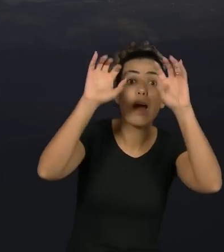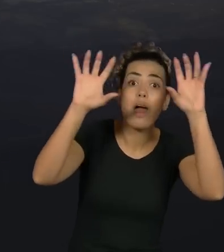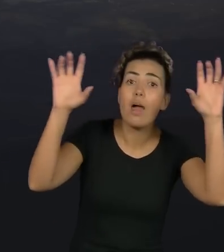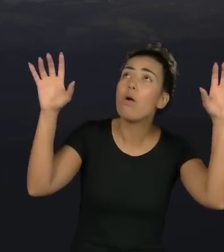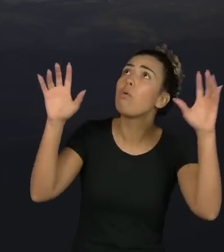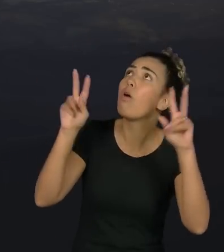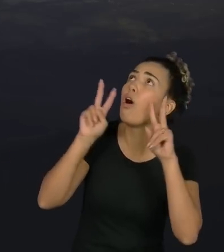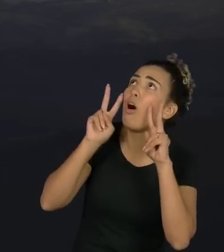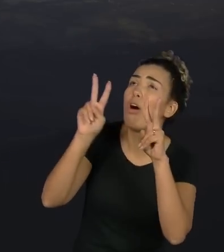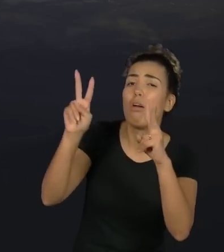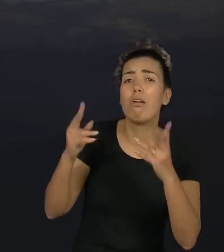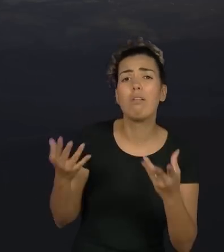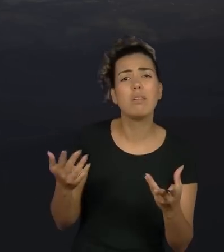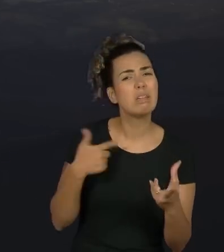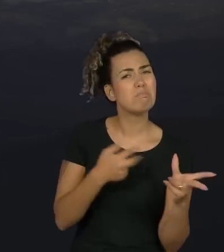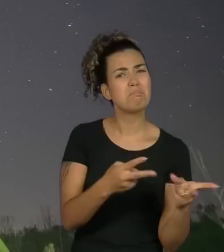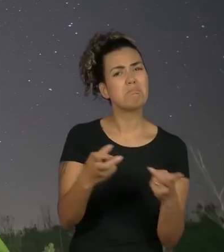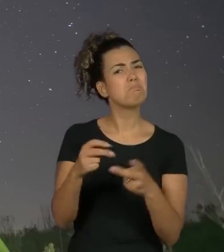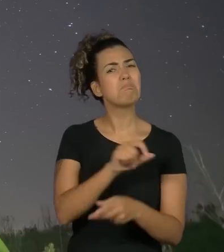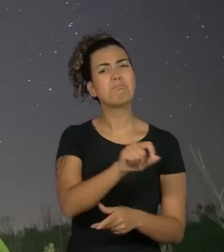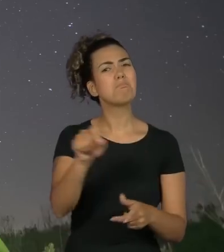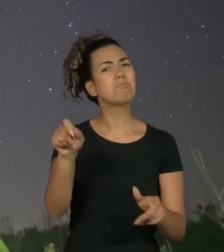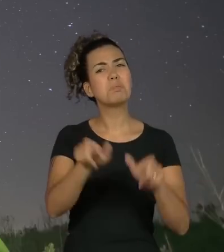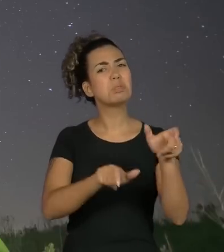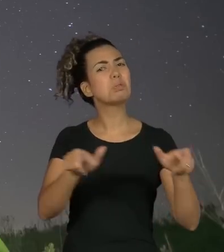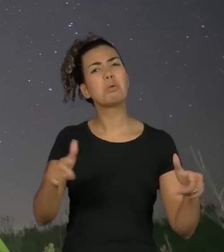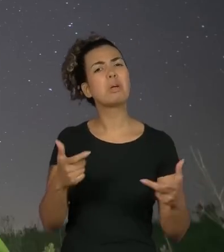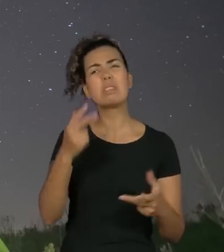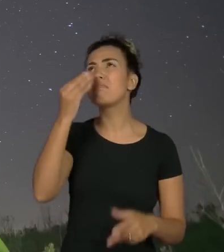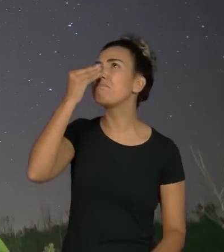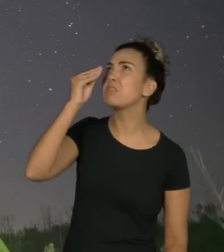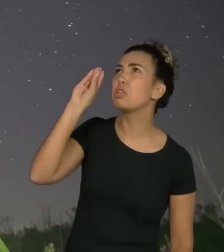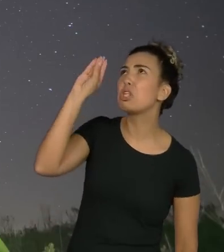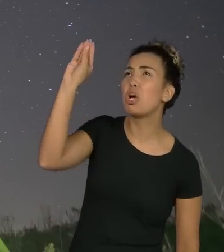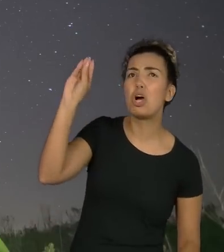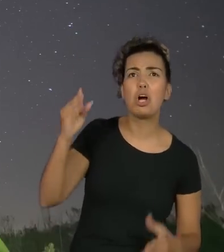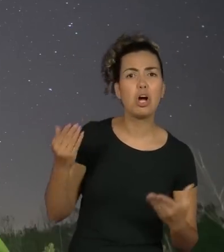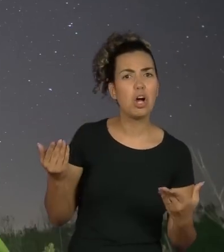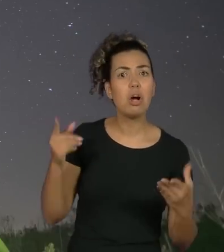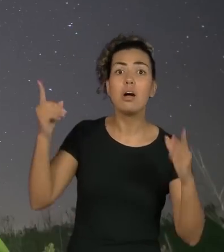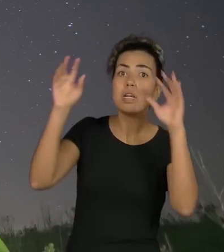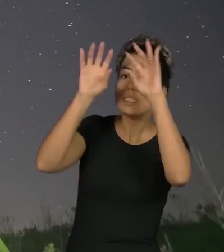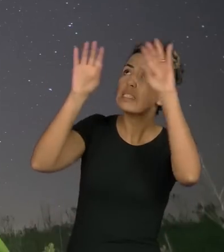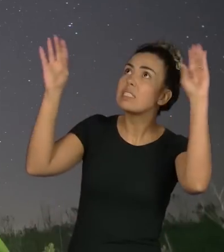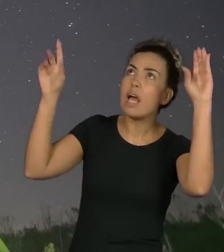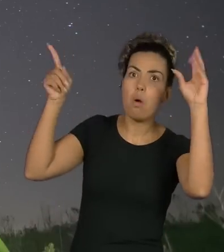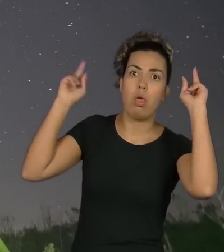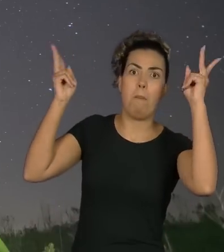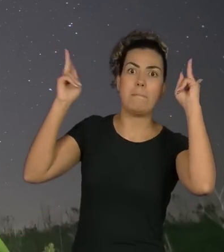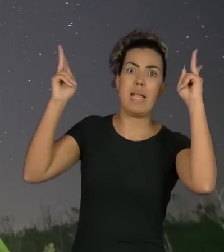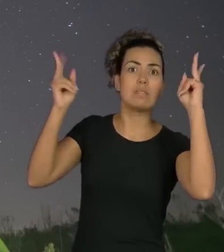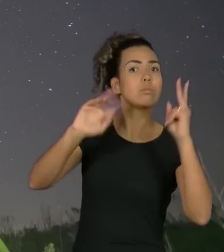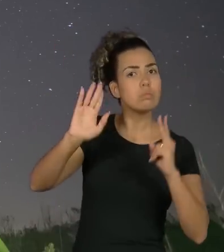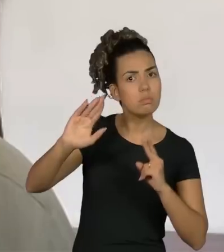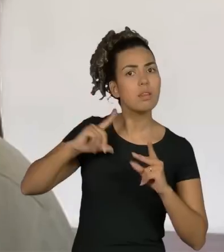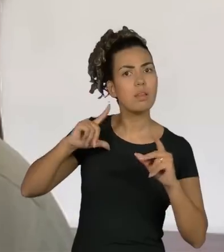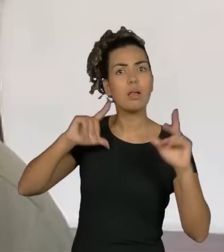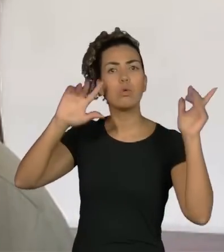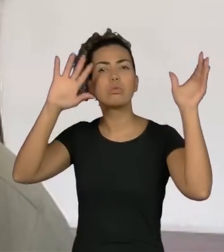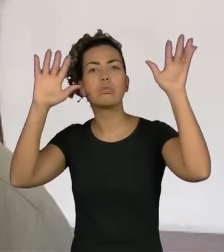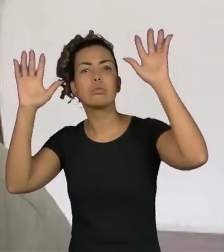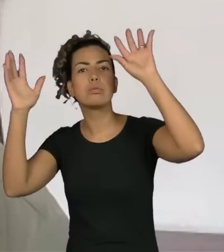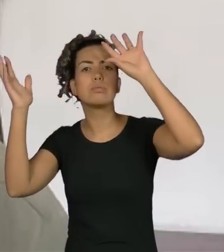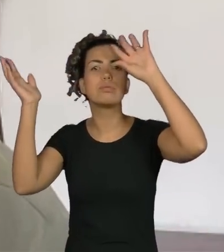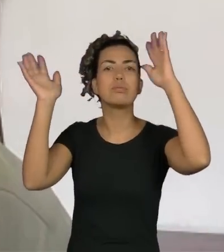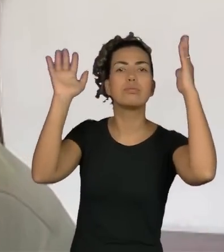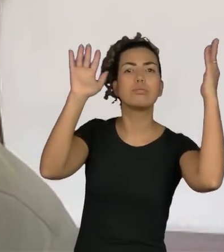pessoas hoje não olham para o céu. Então, o céu ele transforma o tempo todo e ele pode compor uma